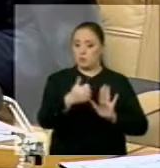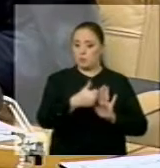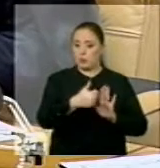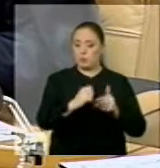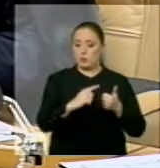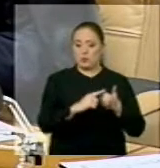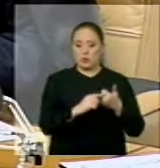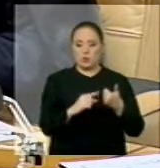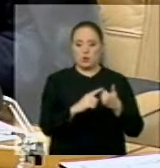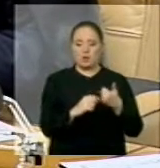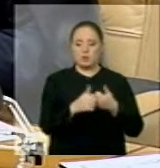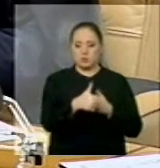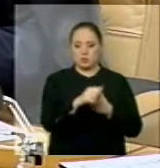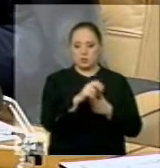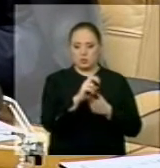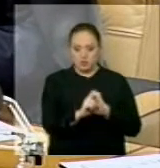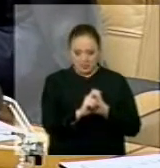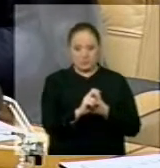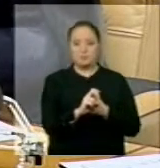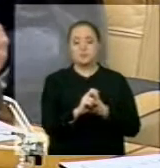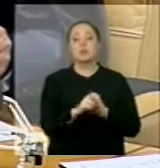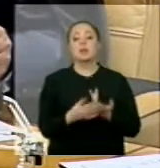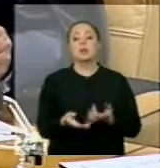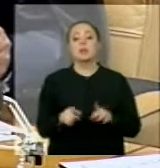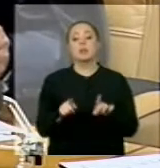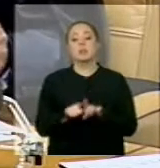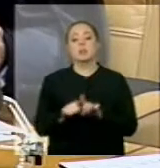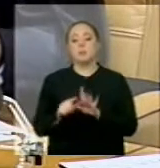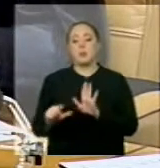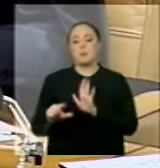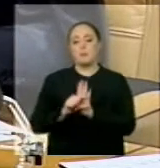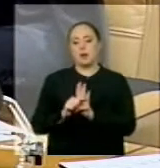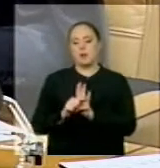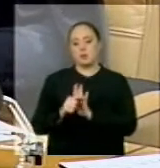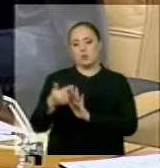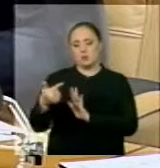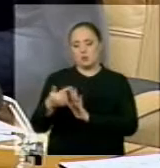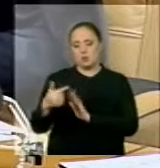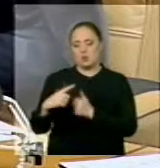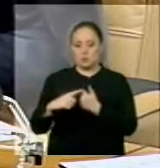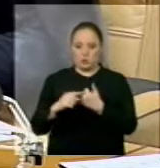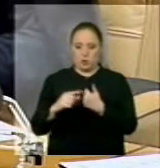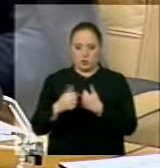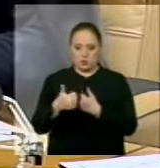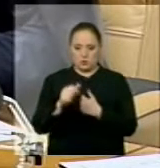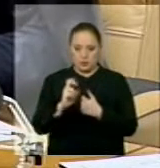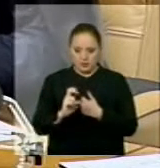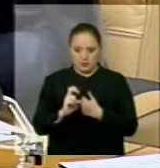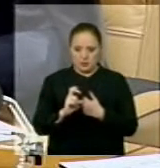do artigo 15, bem como do parágrafo 2º desse mesmo artigo